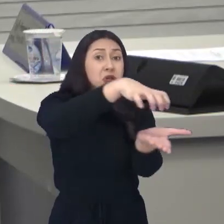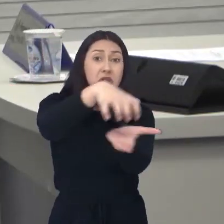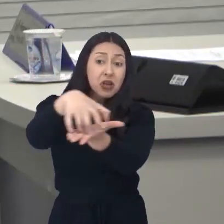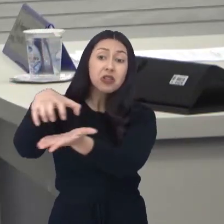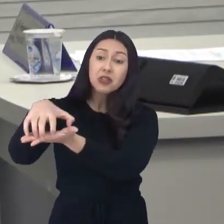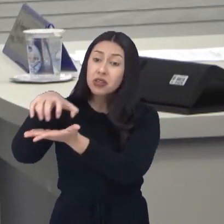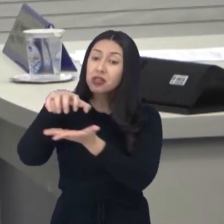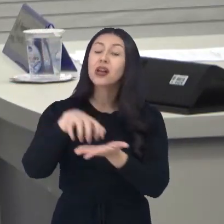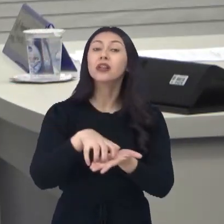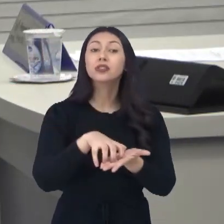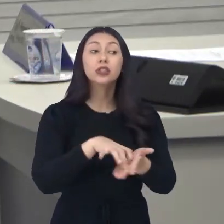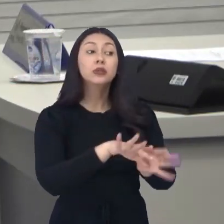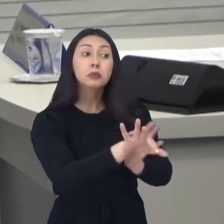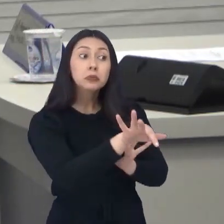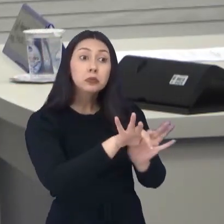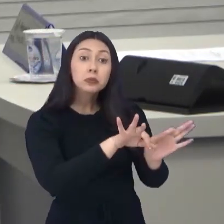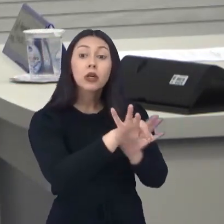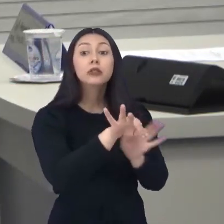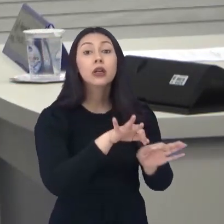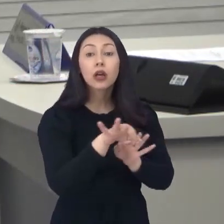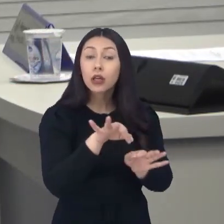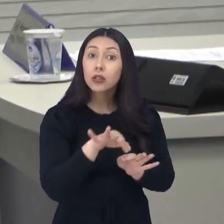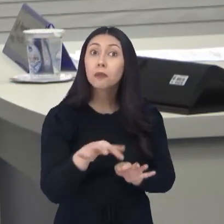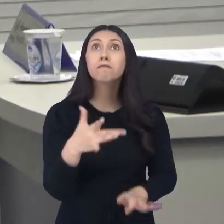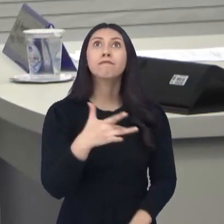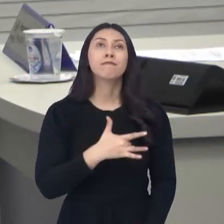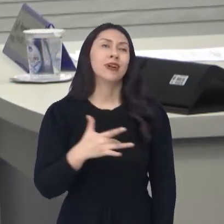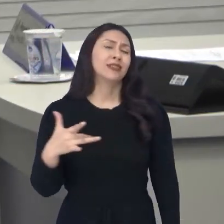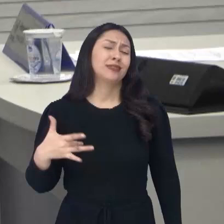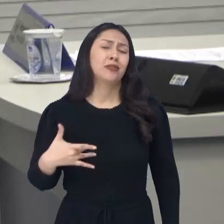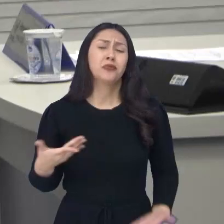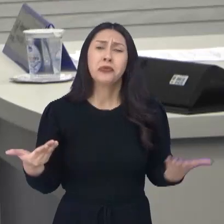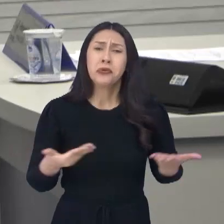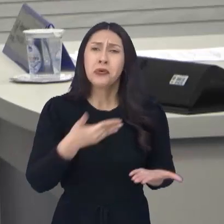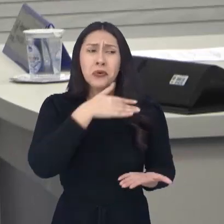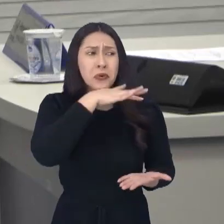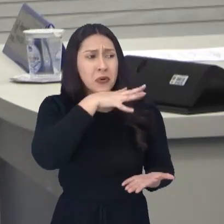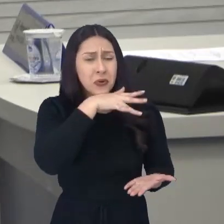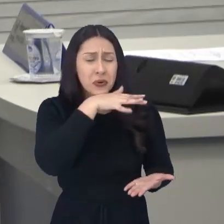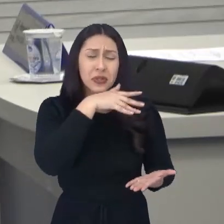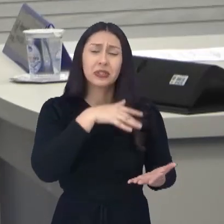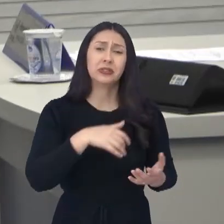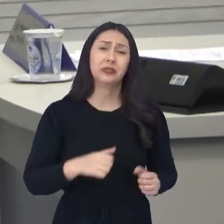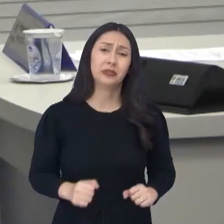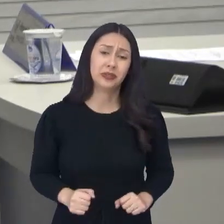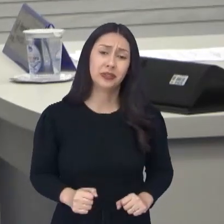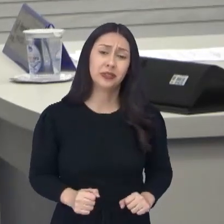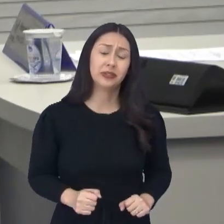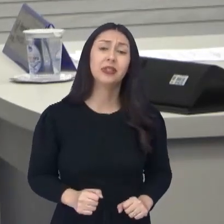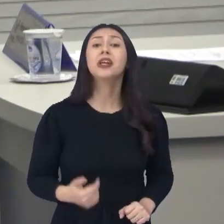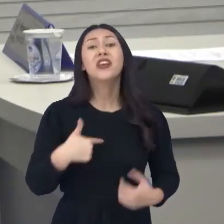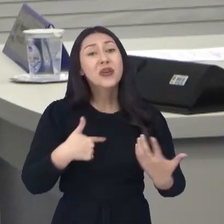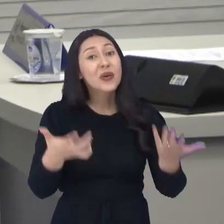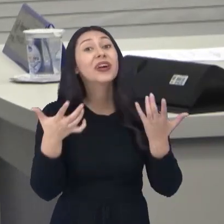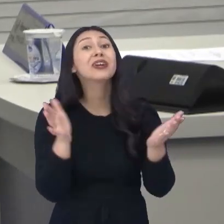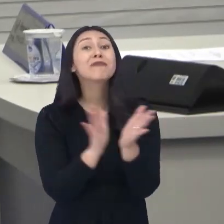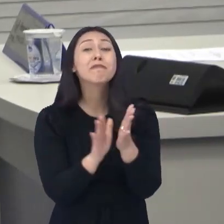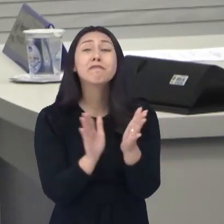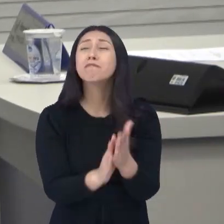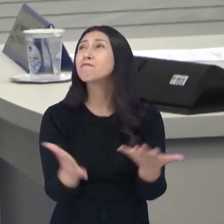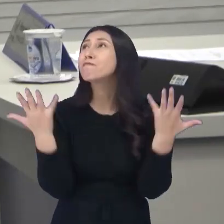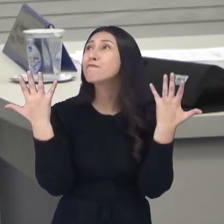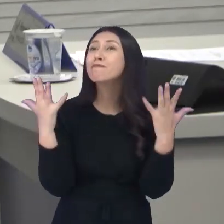para vários projetos, para a saúde, que está tão precária na nossa cidade. Olha, quero